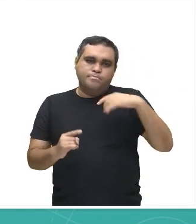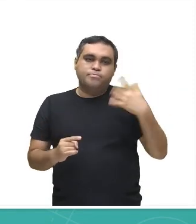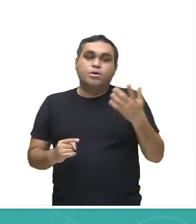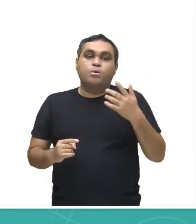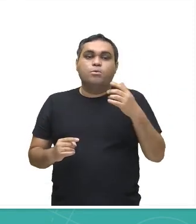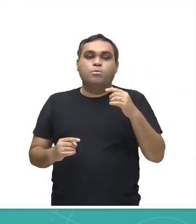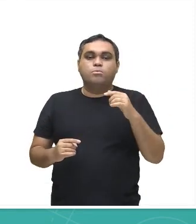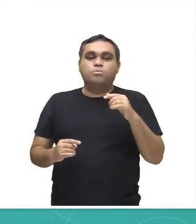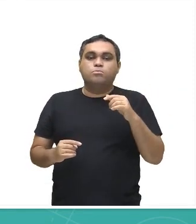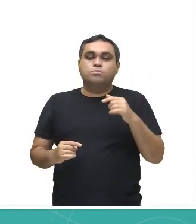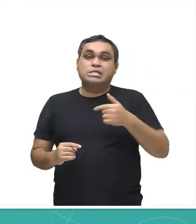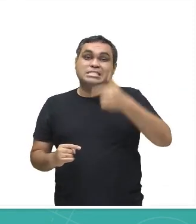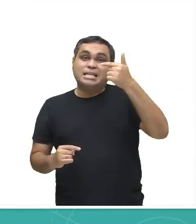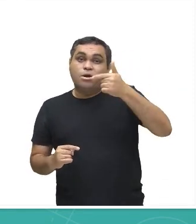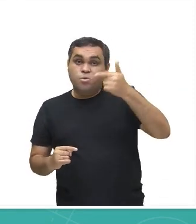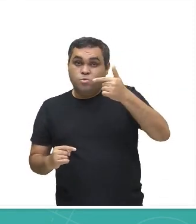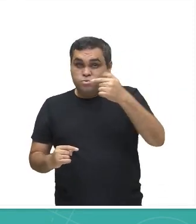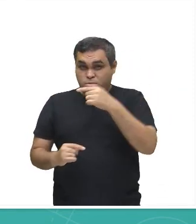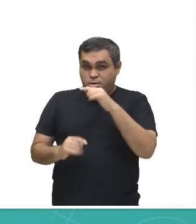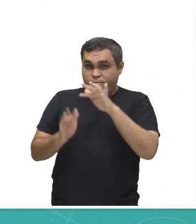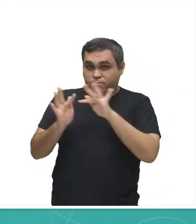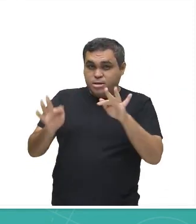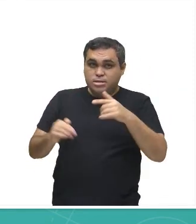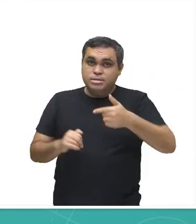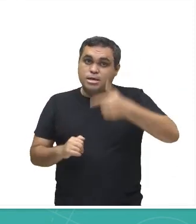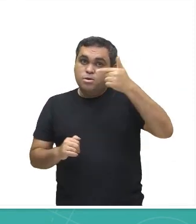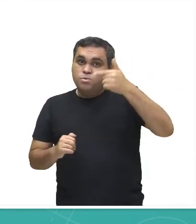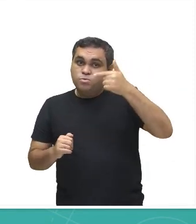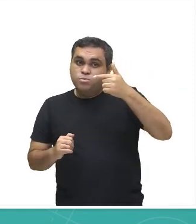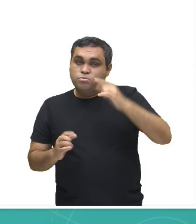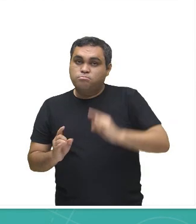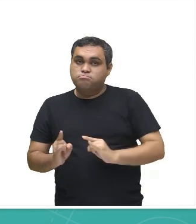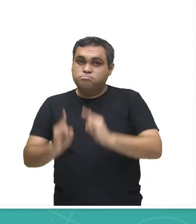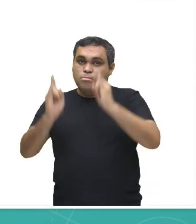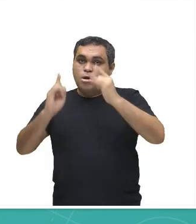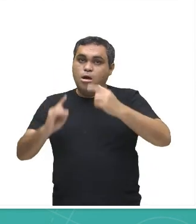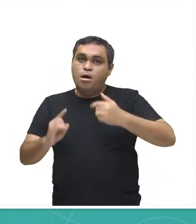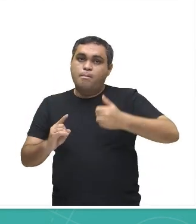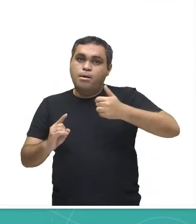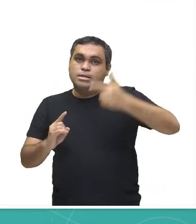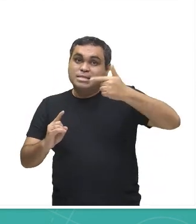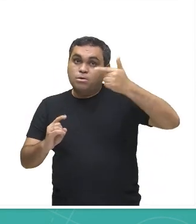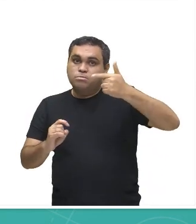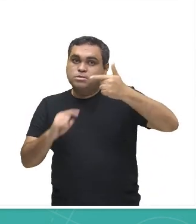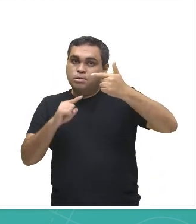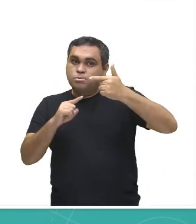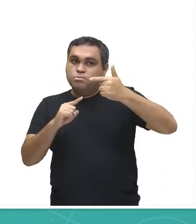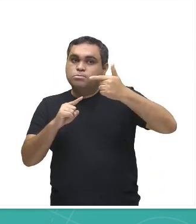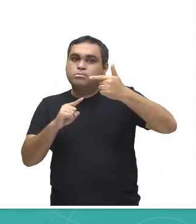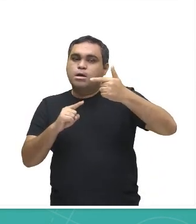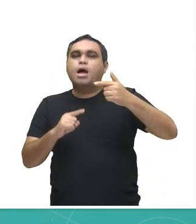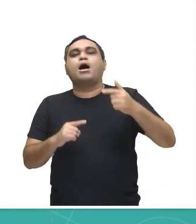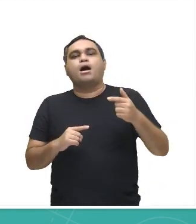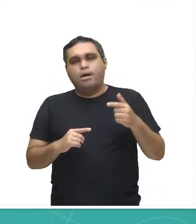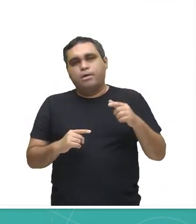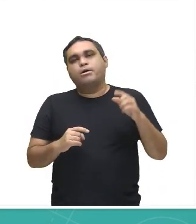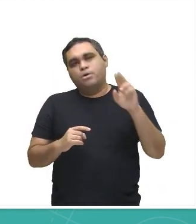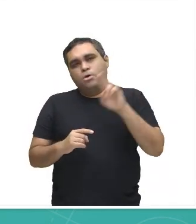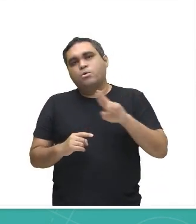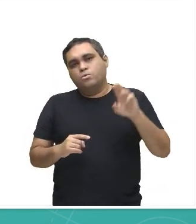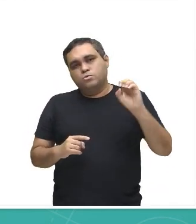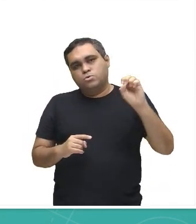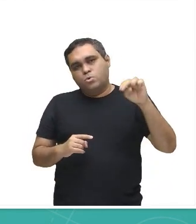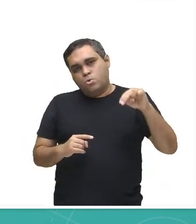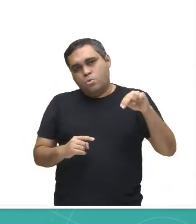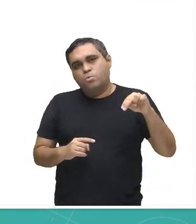tá? Second floor, no segundo andar. Todas as vezes que eu indico andares, eu utilizo a preposition on. Então,